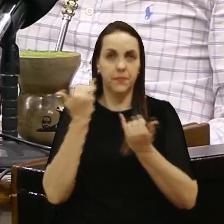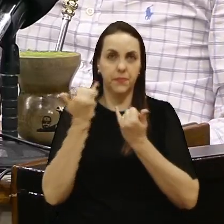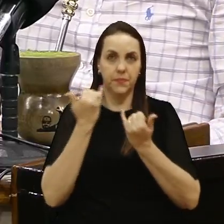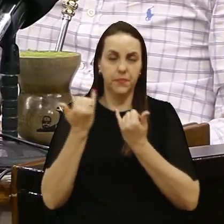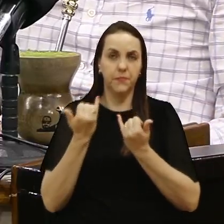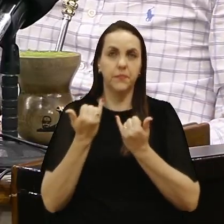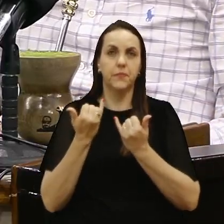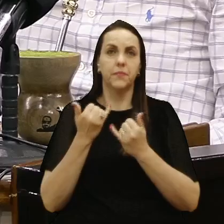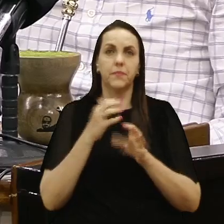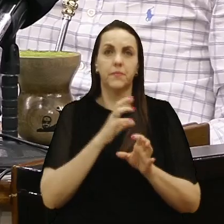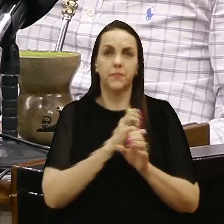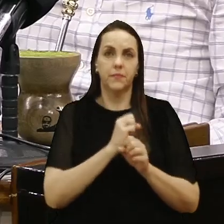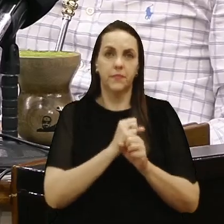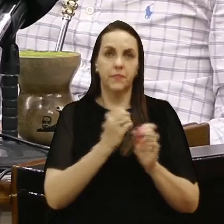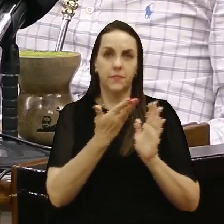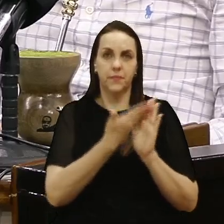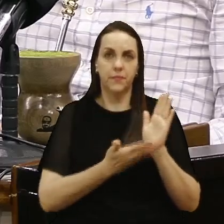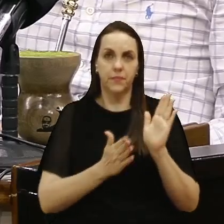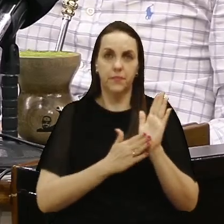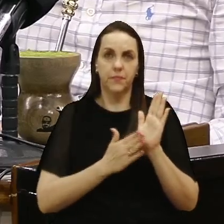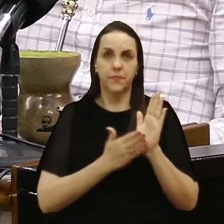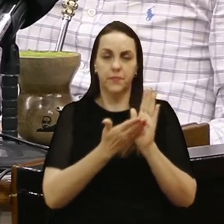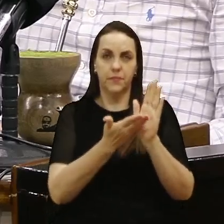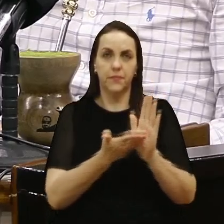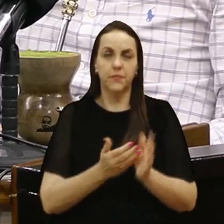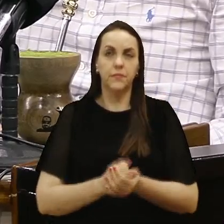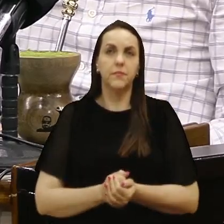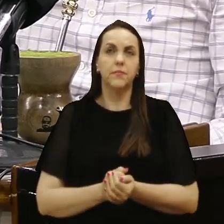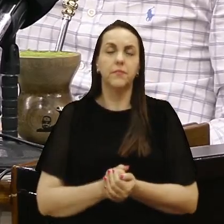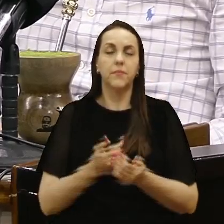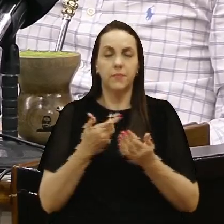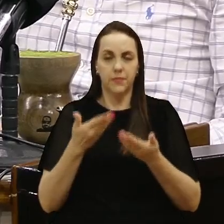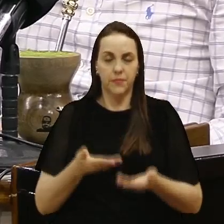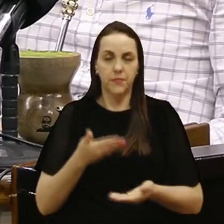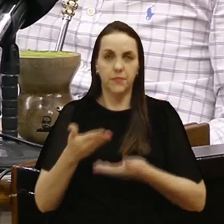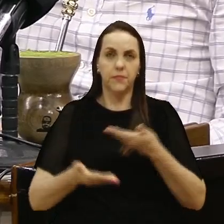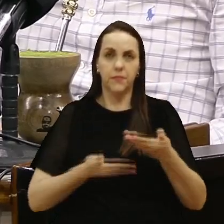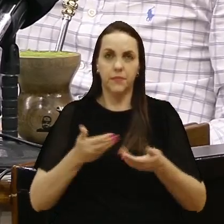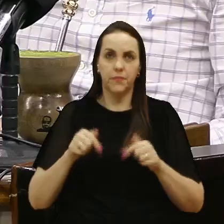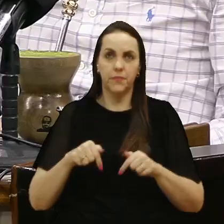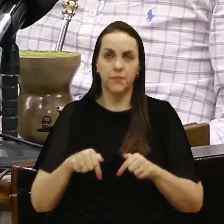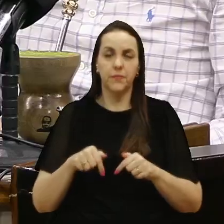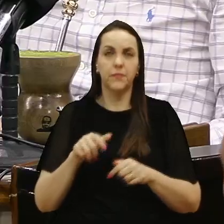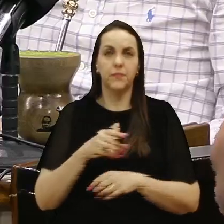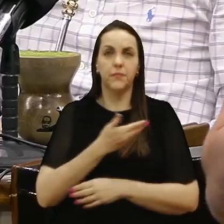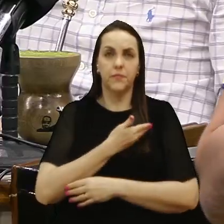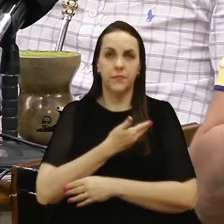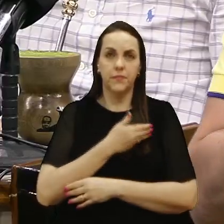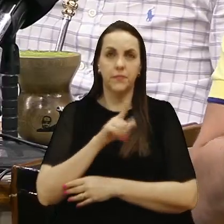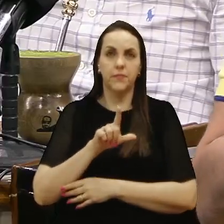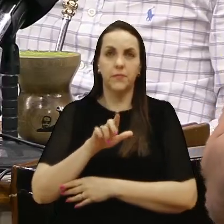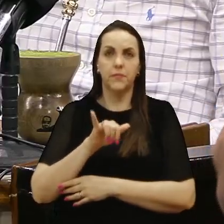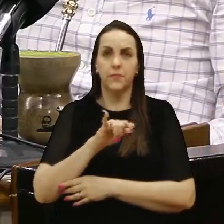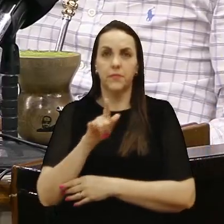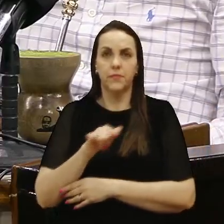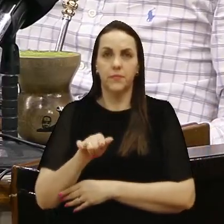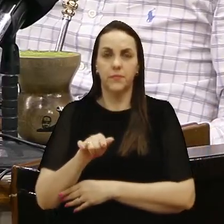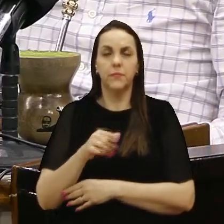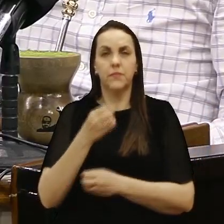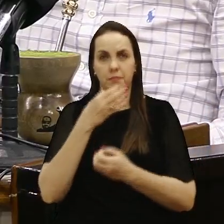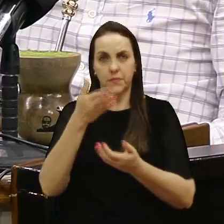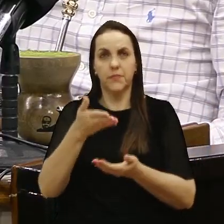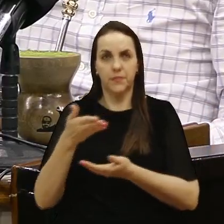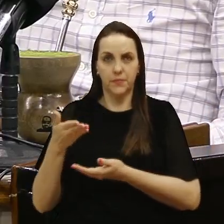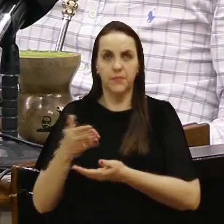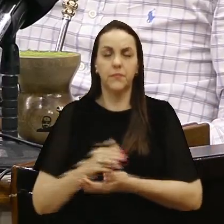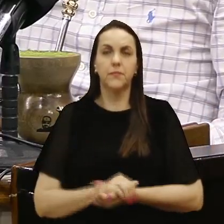e prestações de conta dos serviços aqui nessa casa, também a presença do meu amigo Luiz, tudo bem-vindo aí.